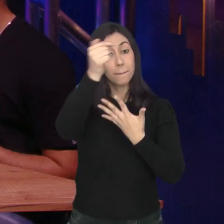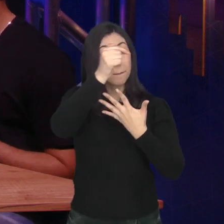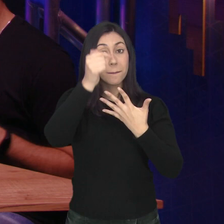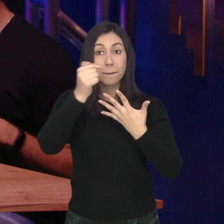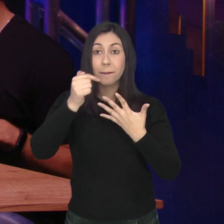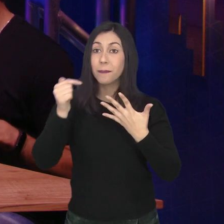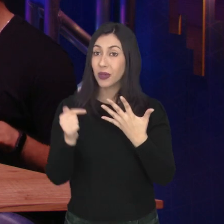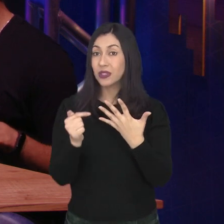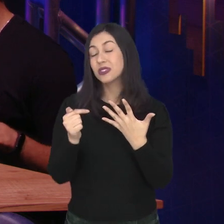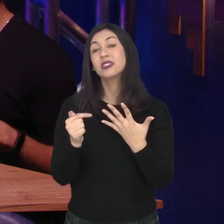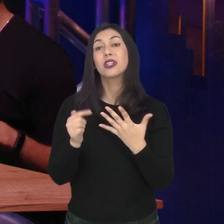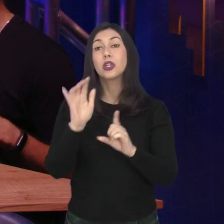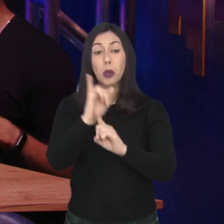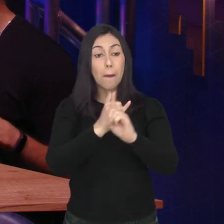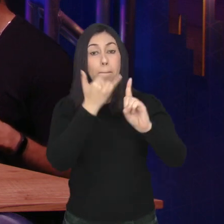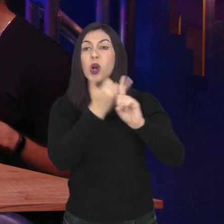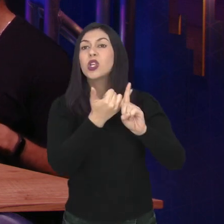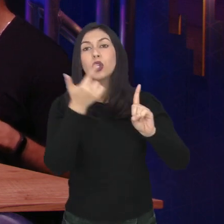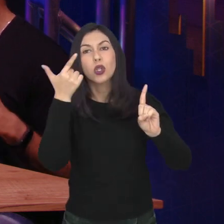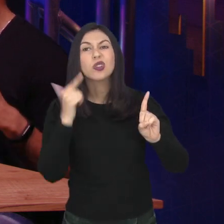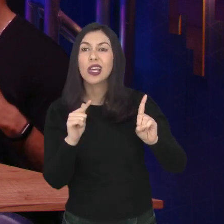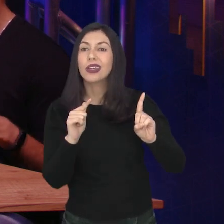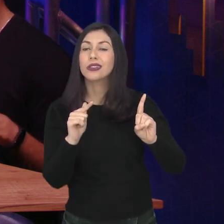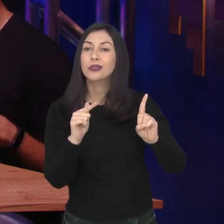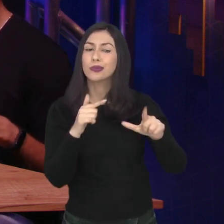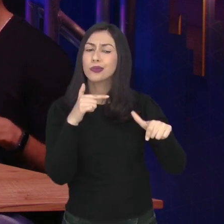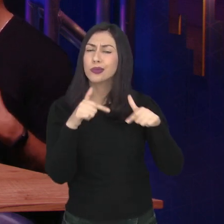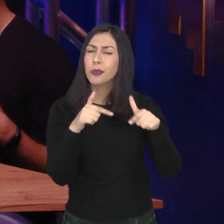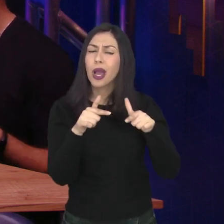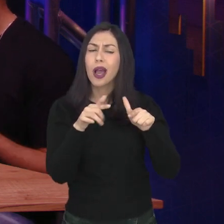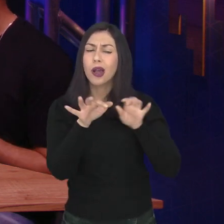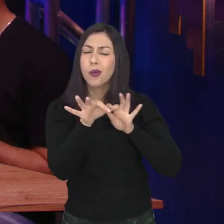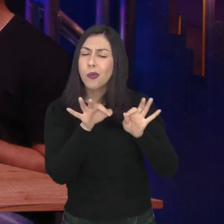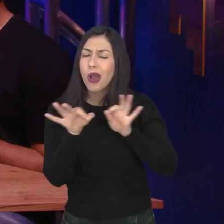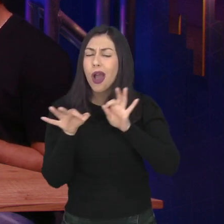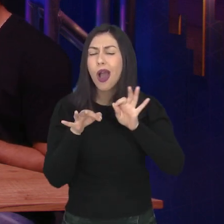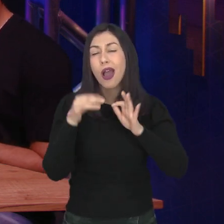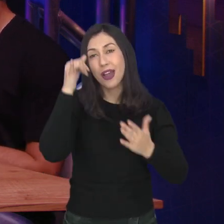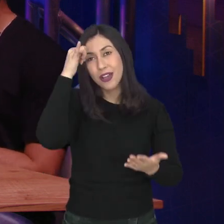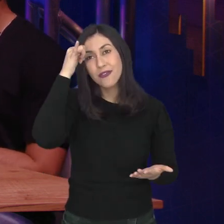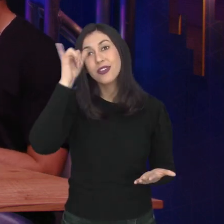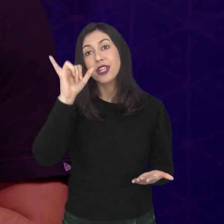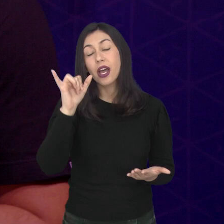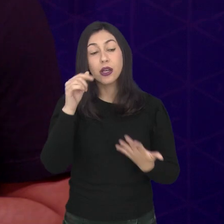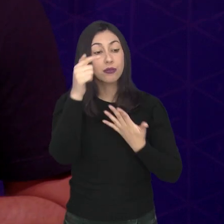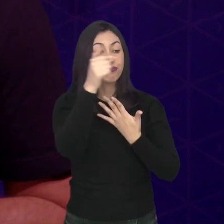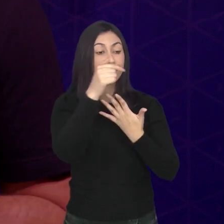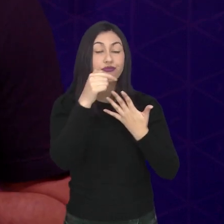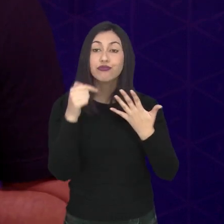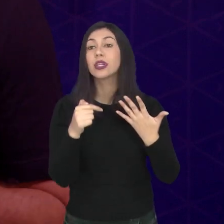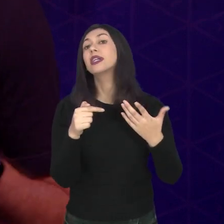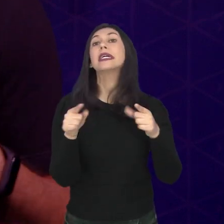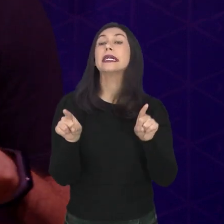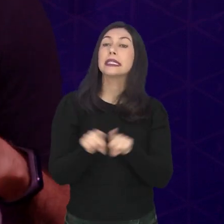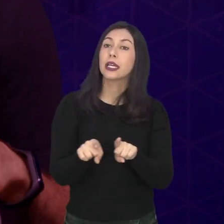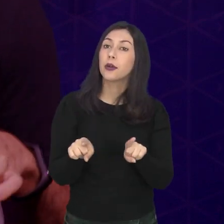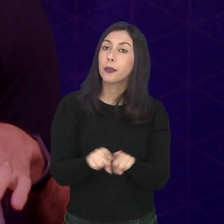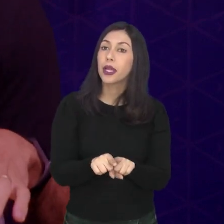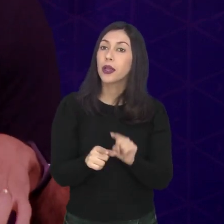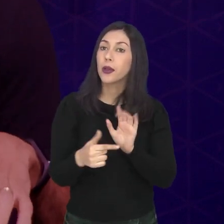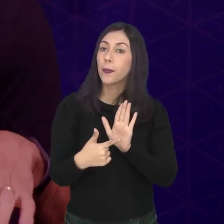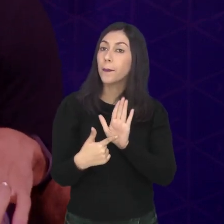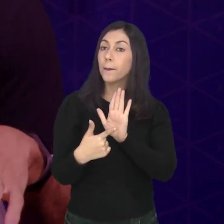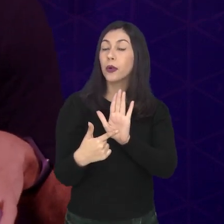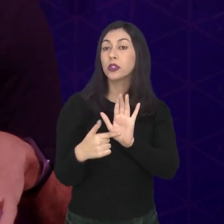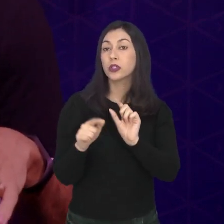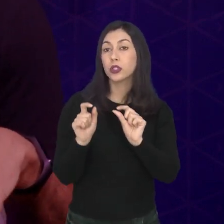questões, né? Que o bullying ele pode ser trabalhado. E uma das coisas, além desses tópicos que você apontou, Vic,